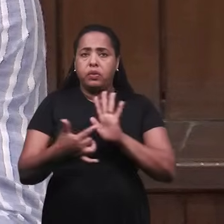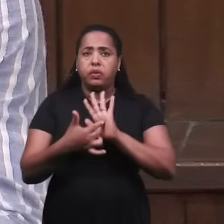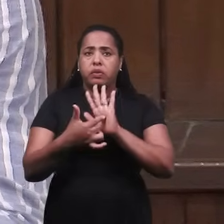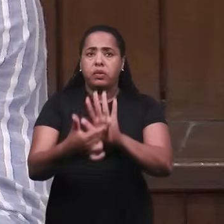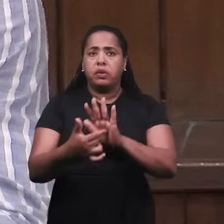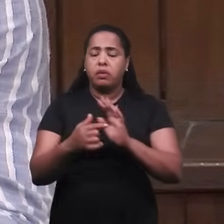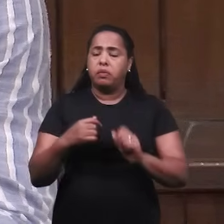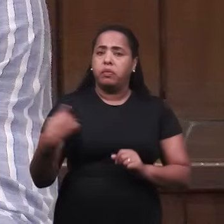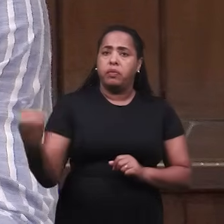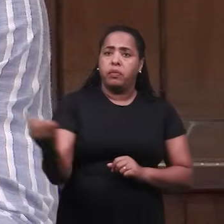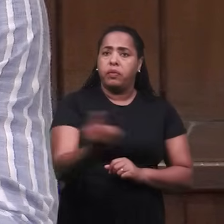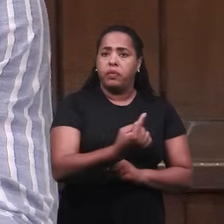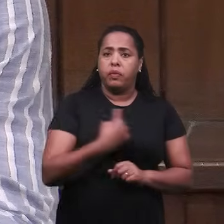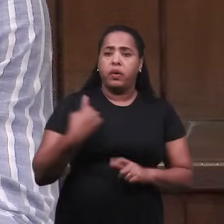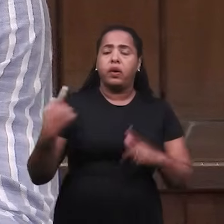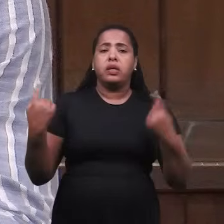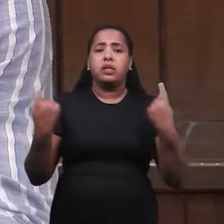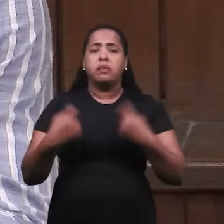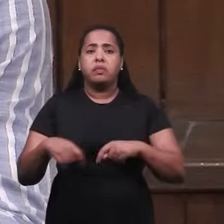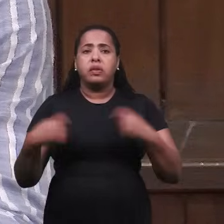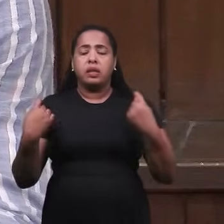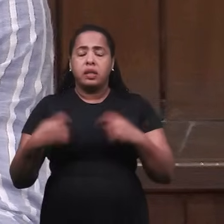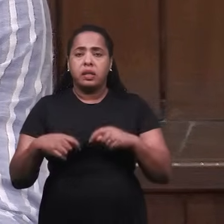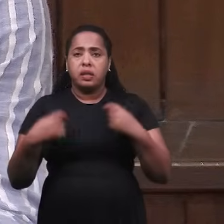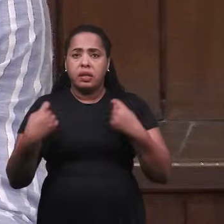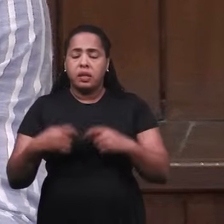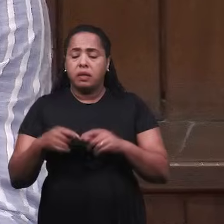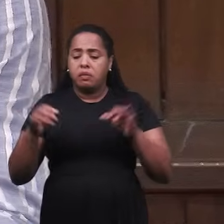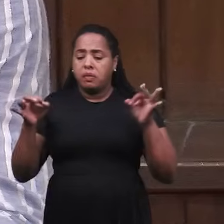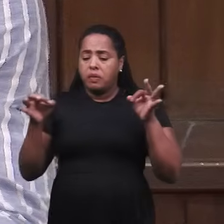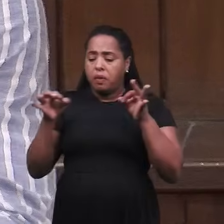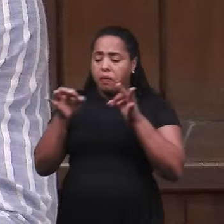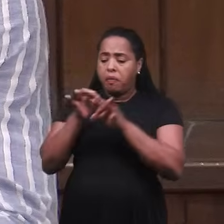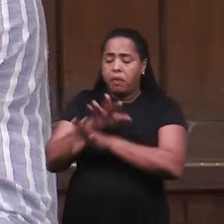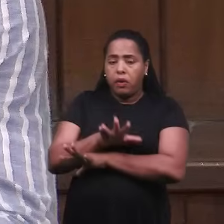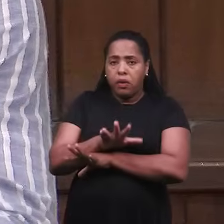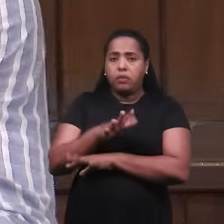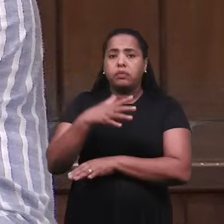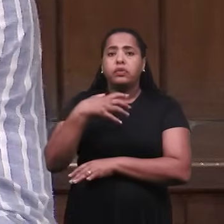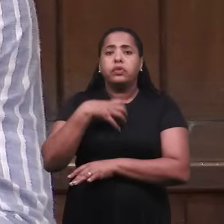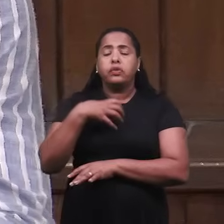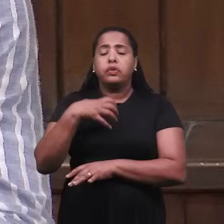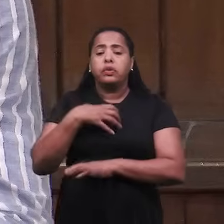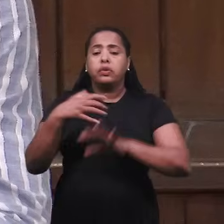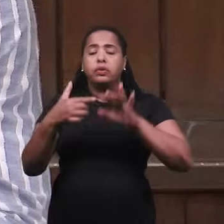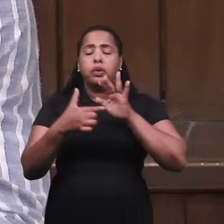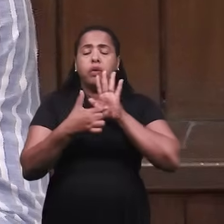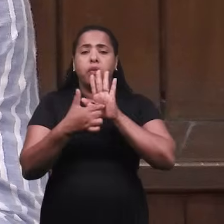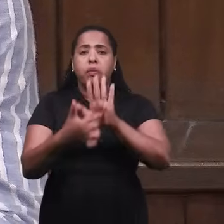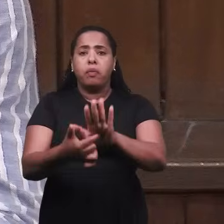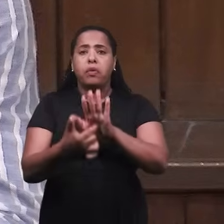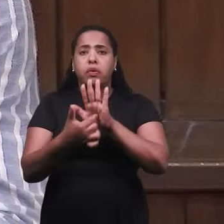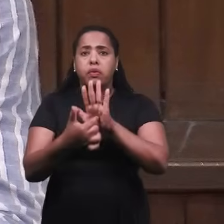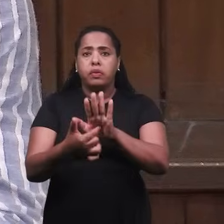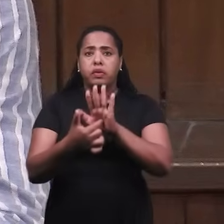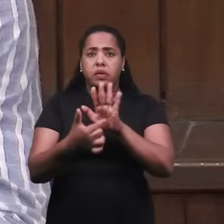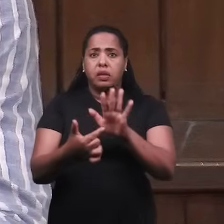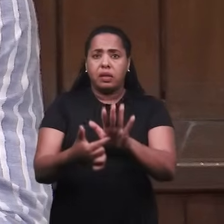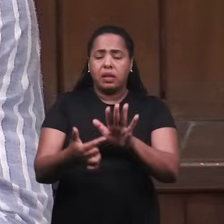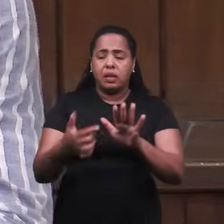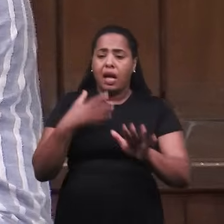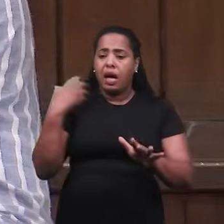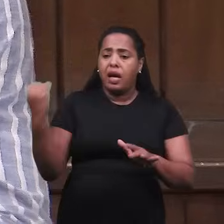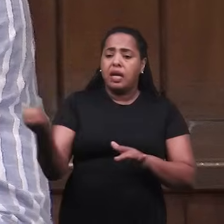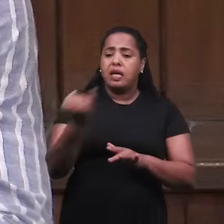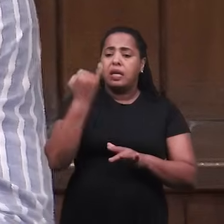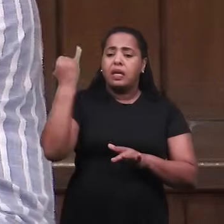nós precisamos estar afinados no sentido de demonstrar de forma